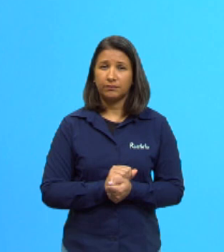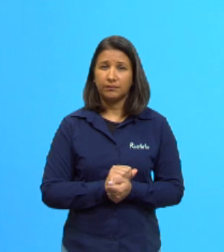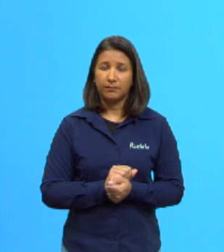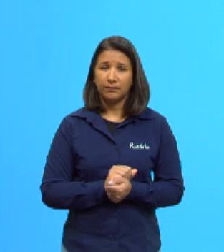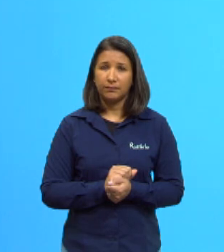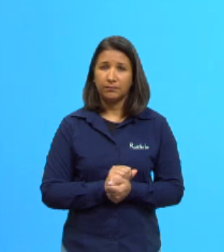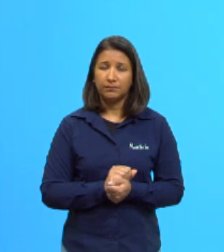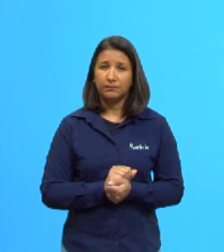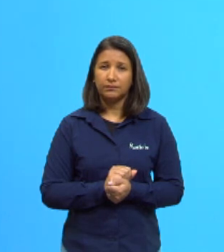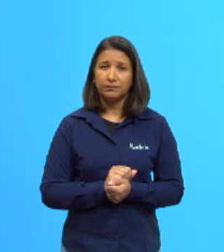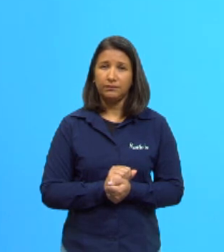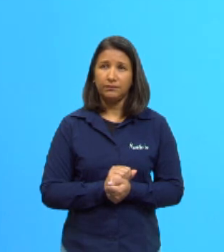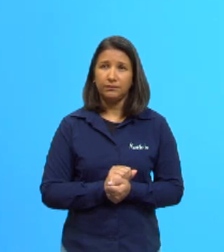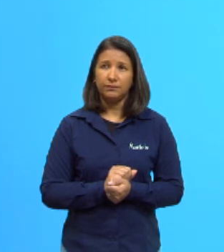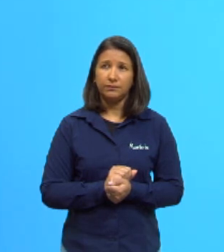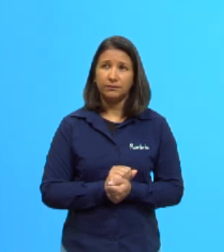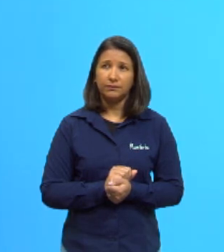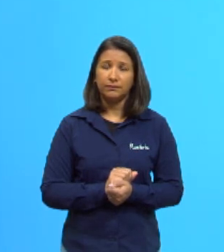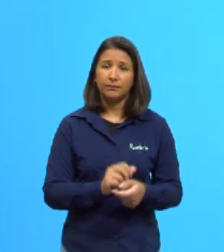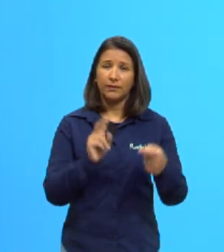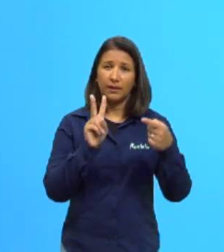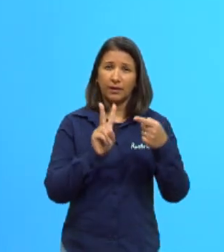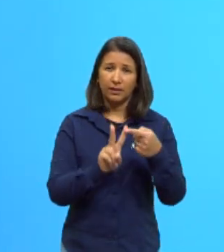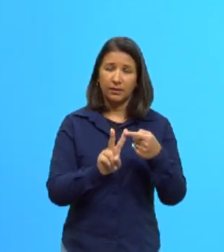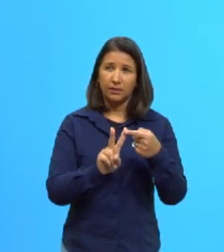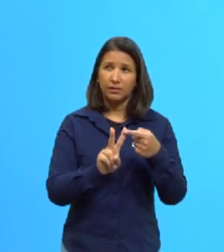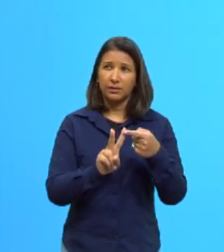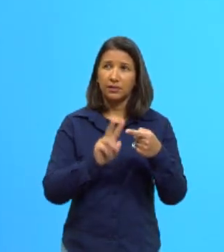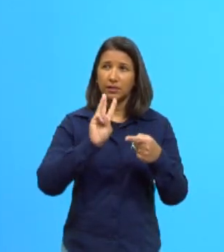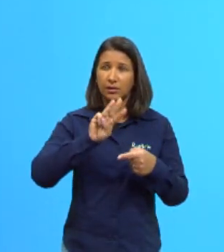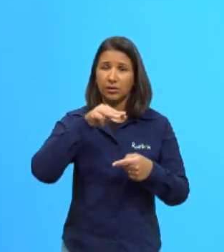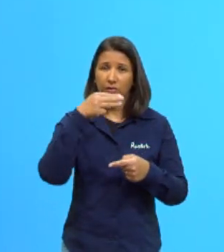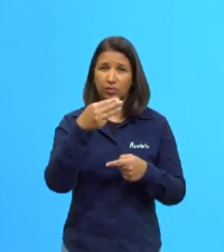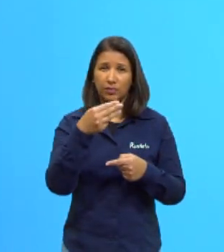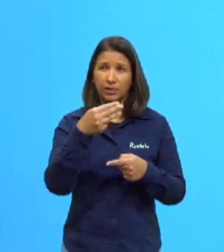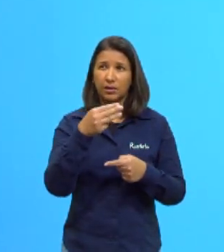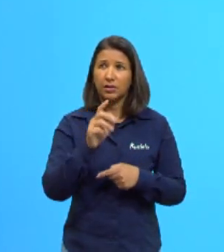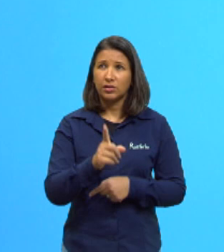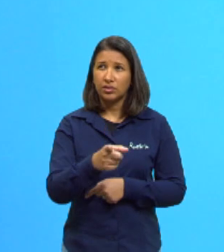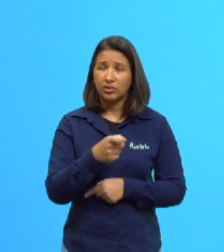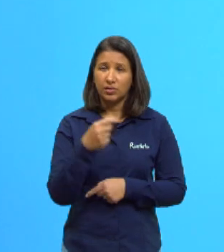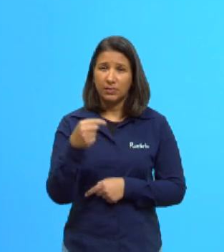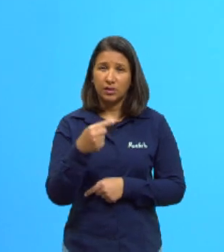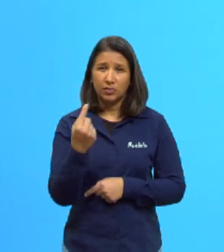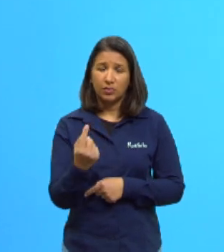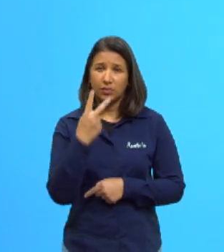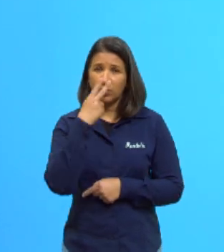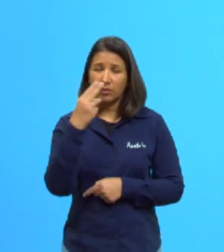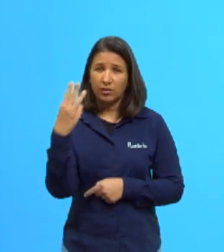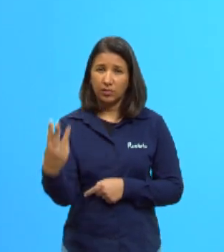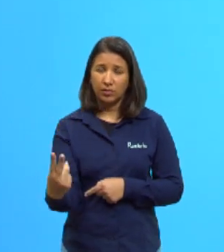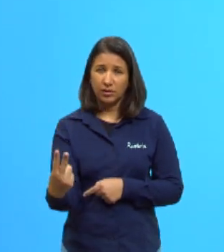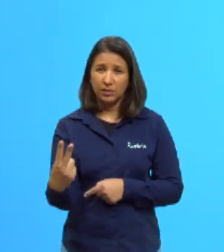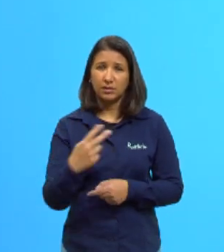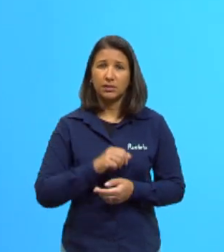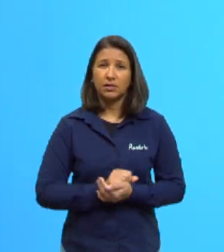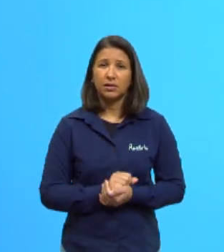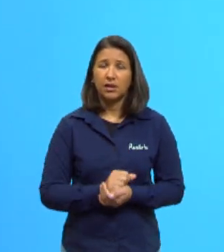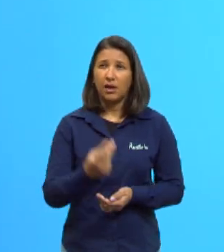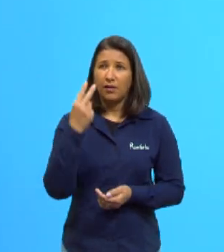igual a 3. Raiz cúbica de x menos 1 é igual a 2.